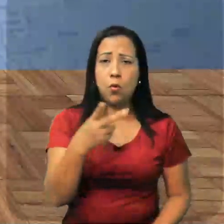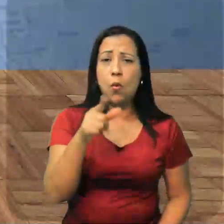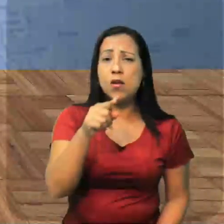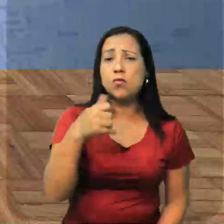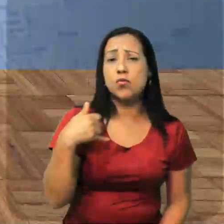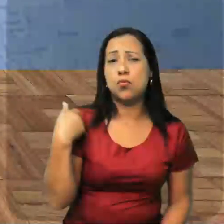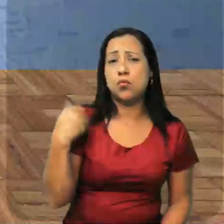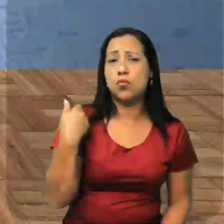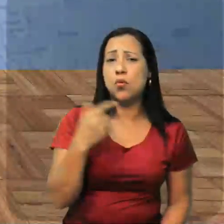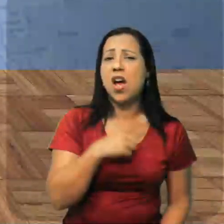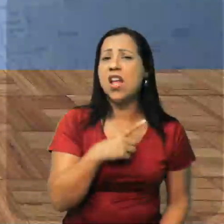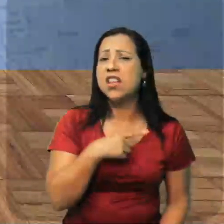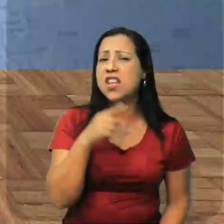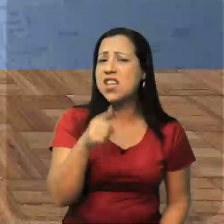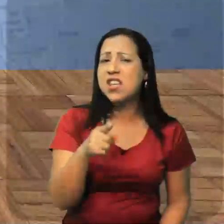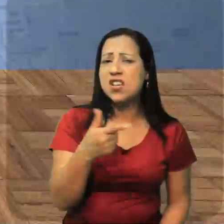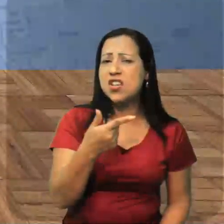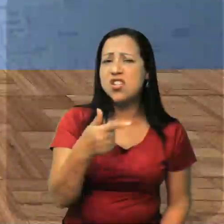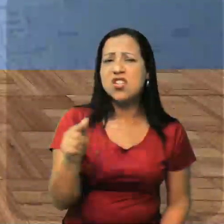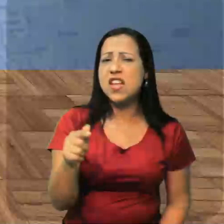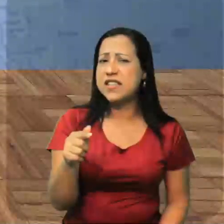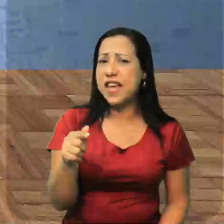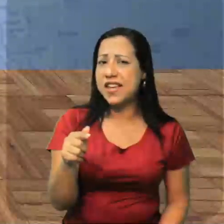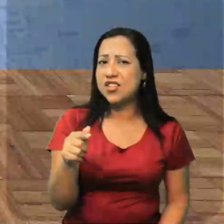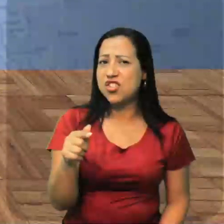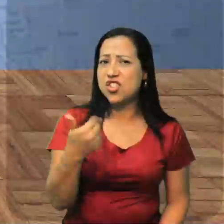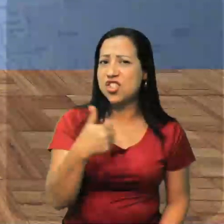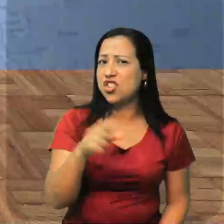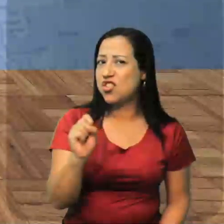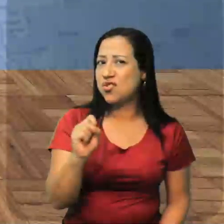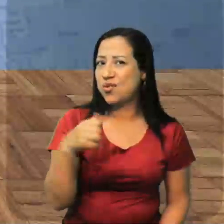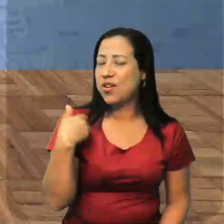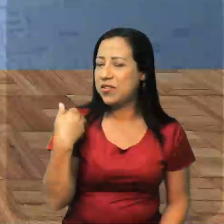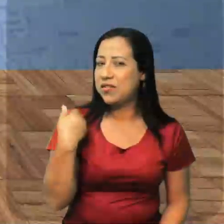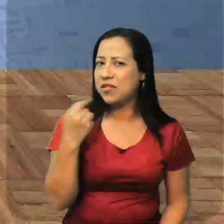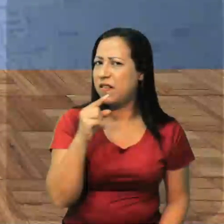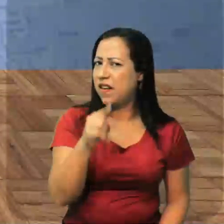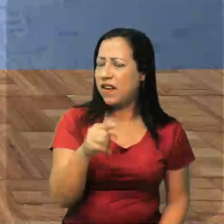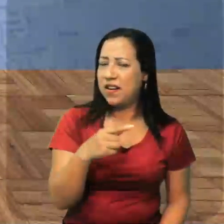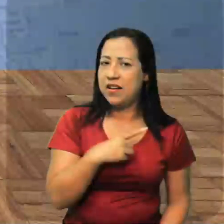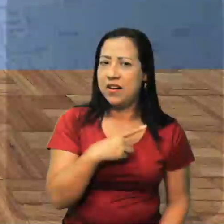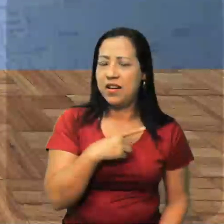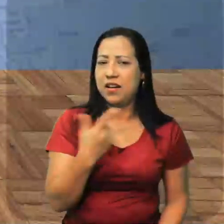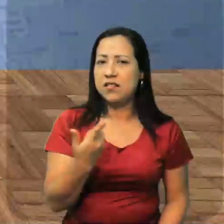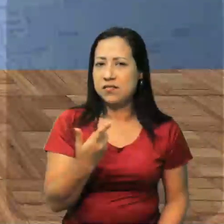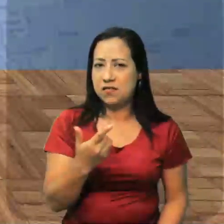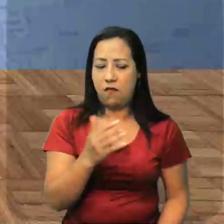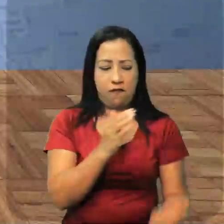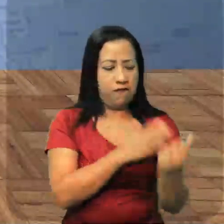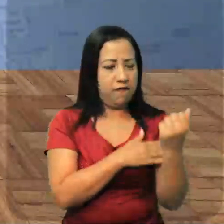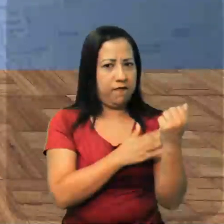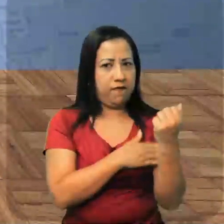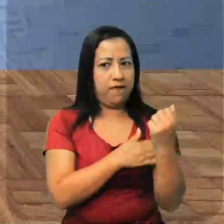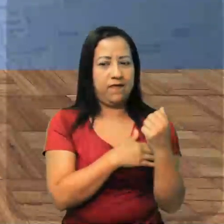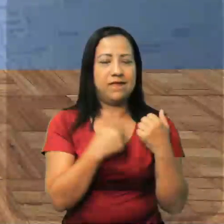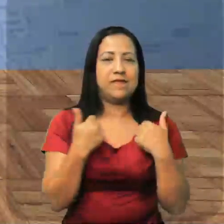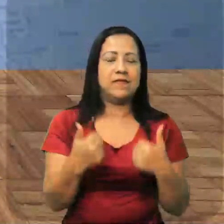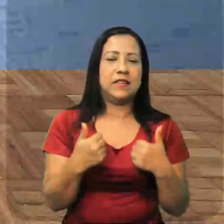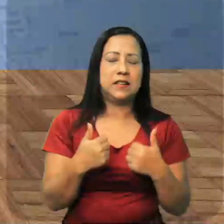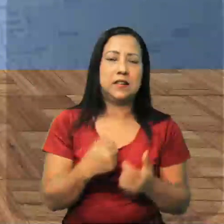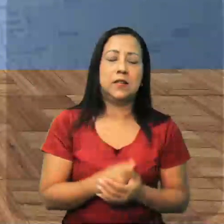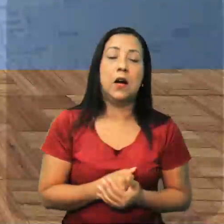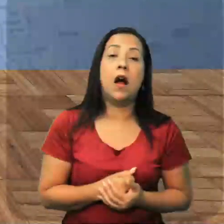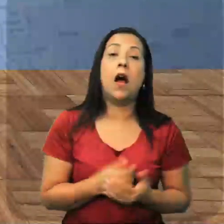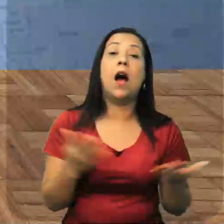hoje? 17, professor. 18, professor. Está falando forte, 18.